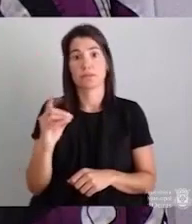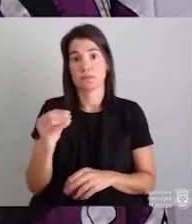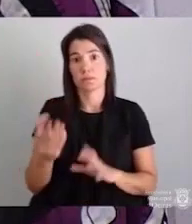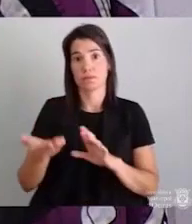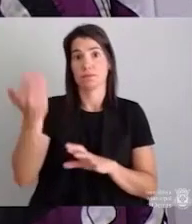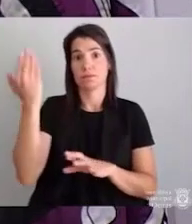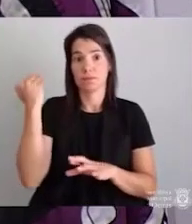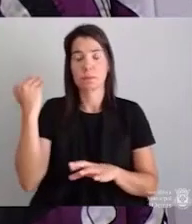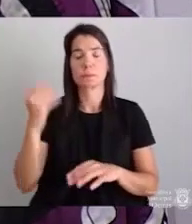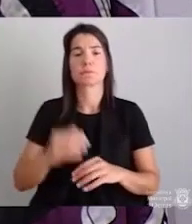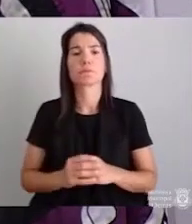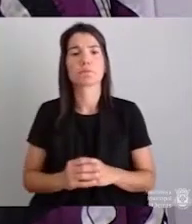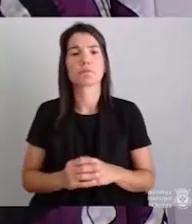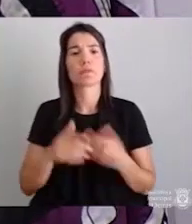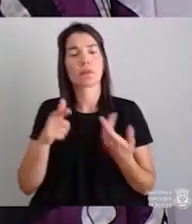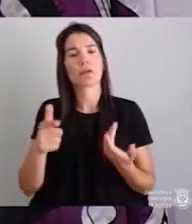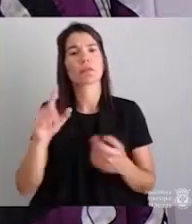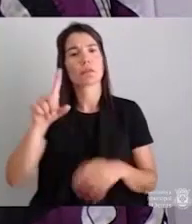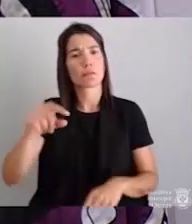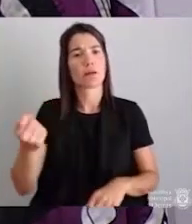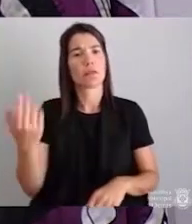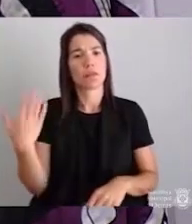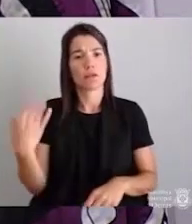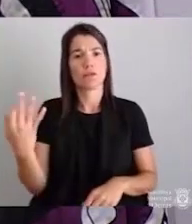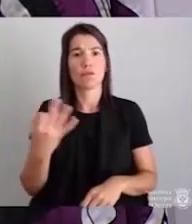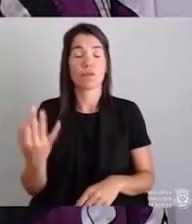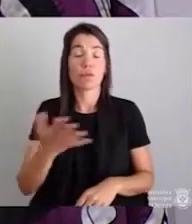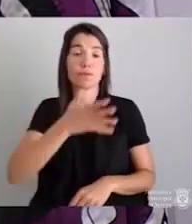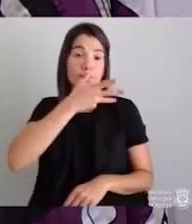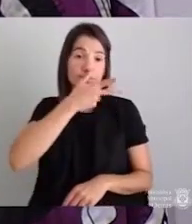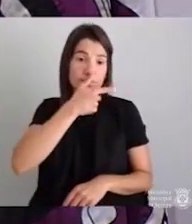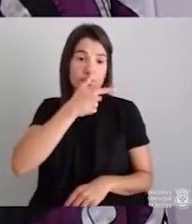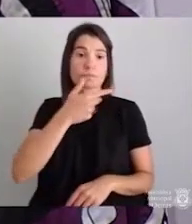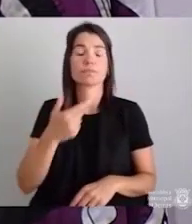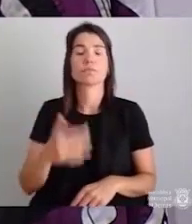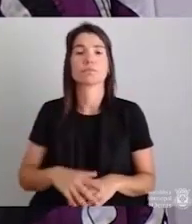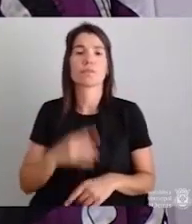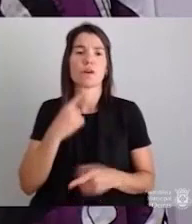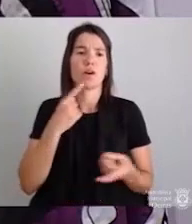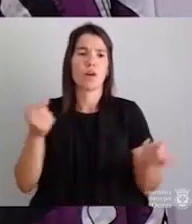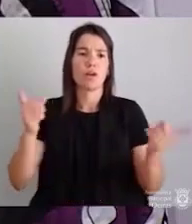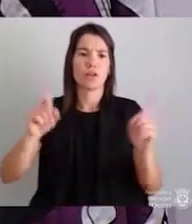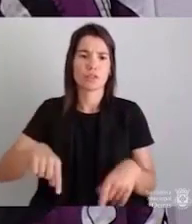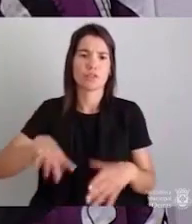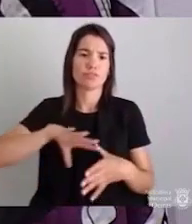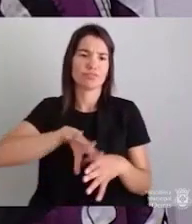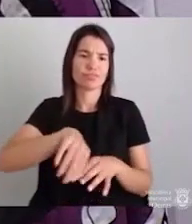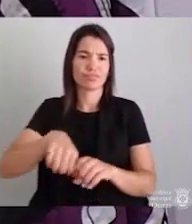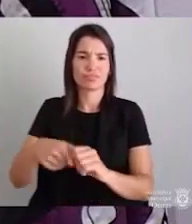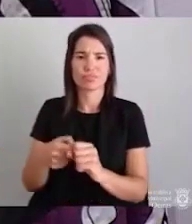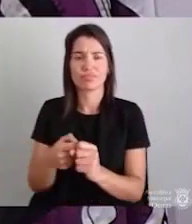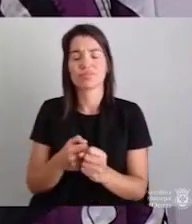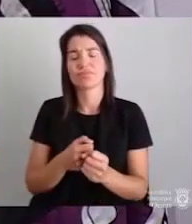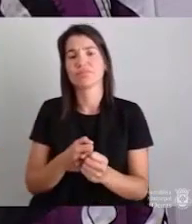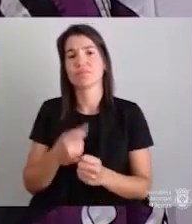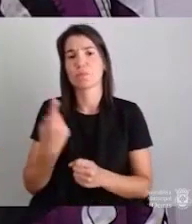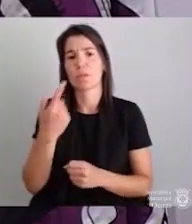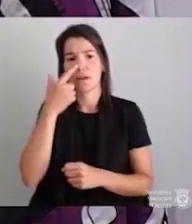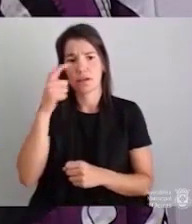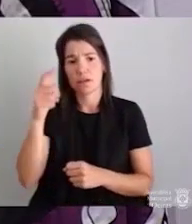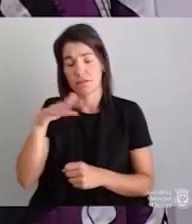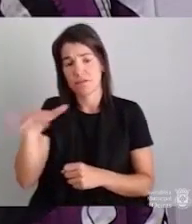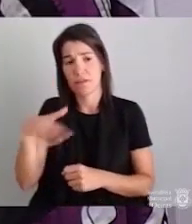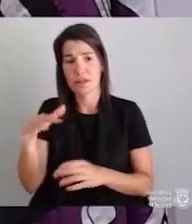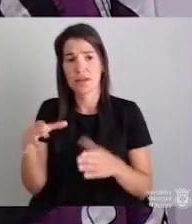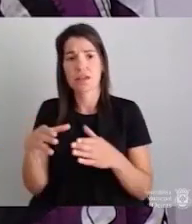e onde ainda recentemente por infelicidade a tragédia sem bater novamente sobre uma família e muitos prejuízos causados